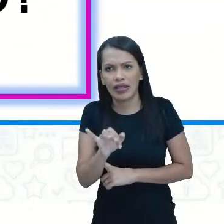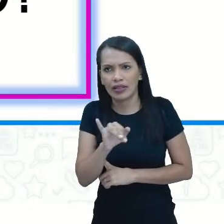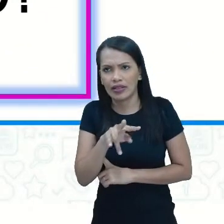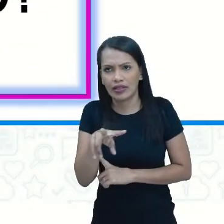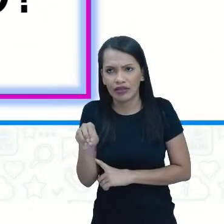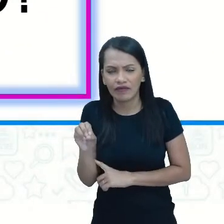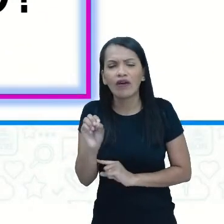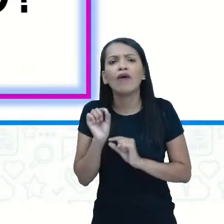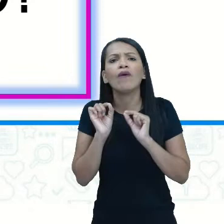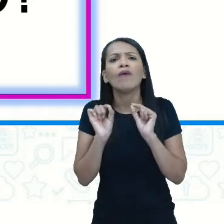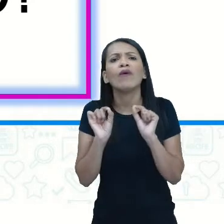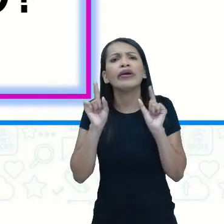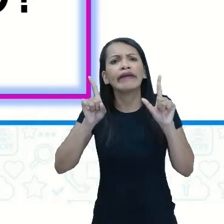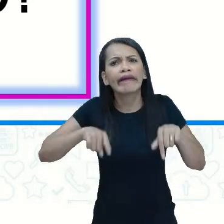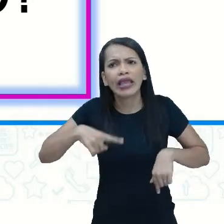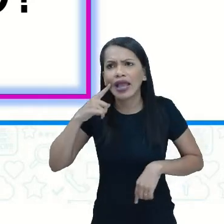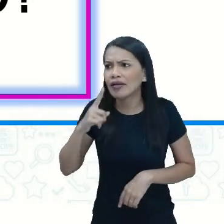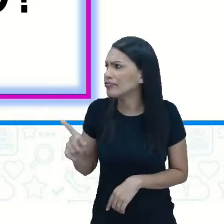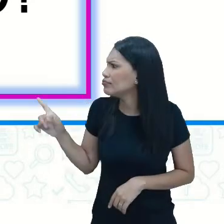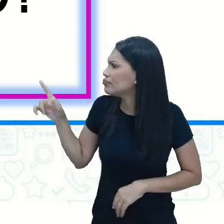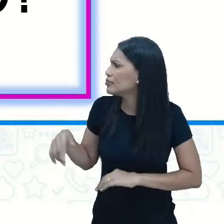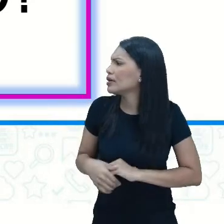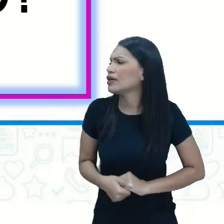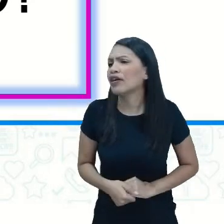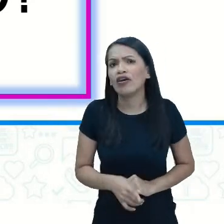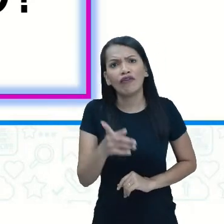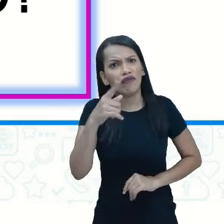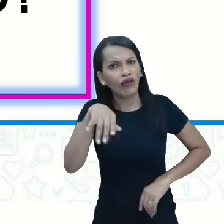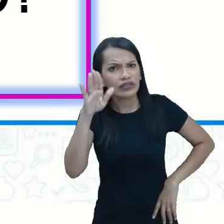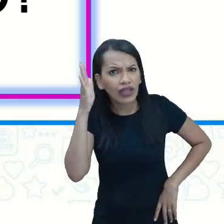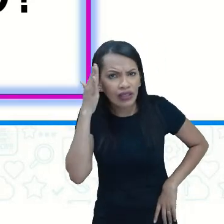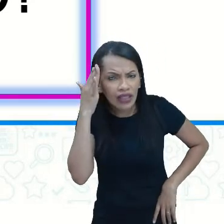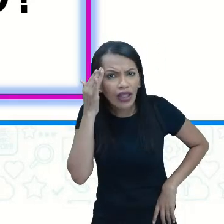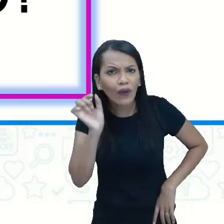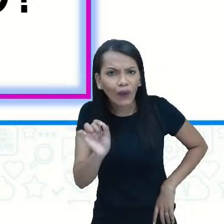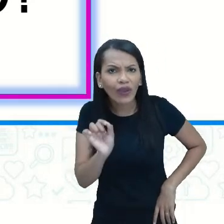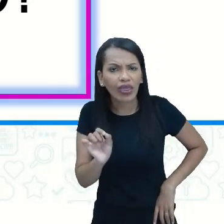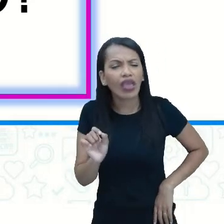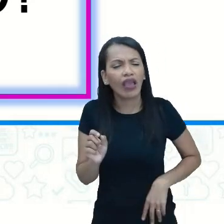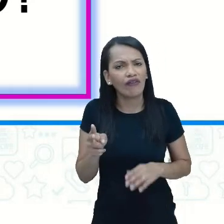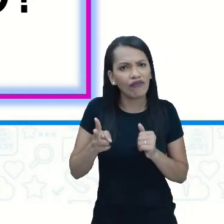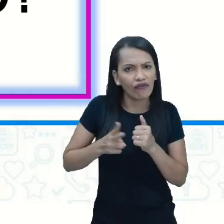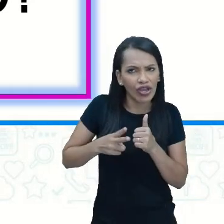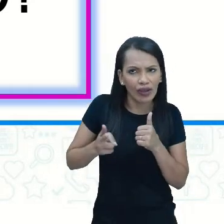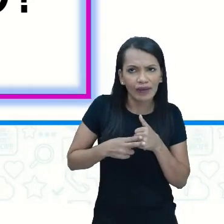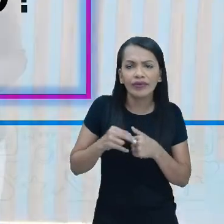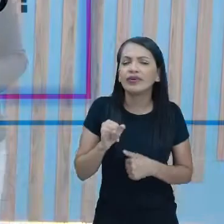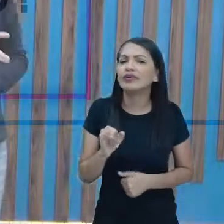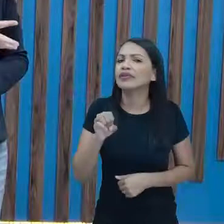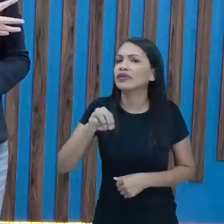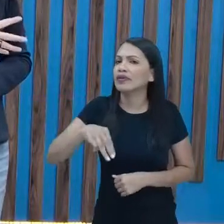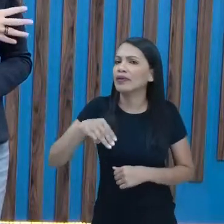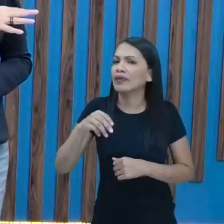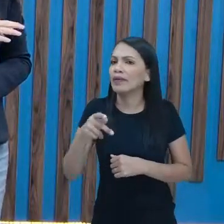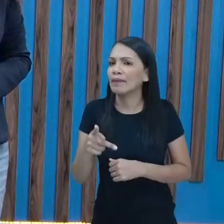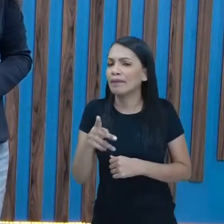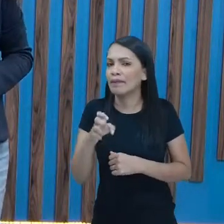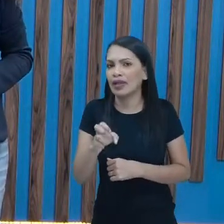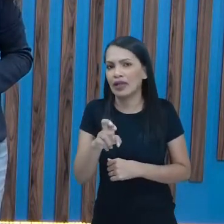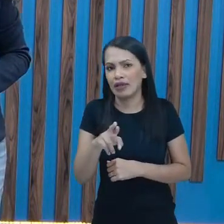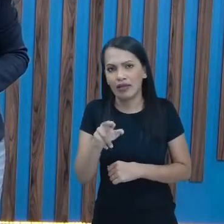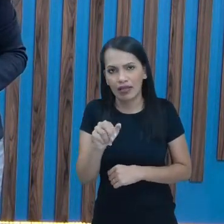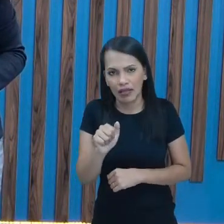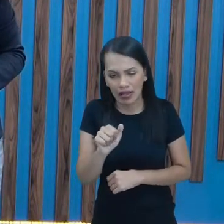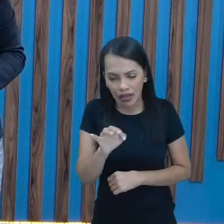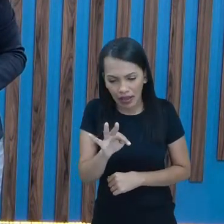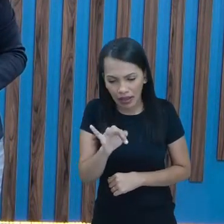Gente, e aí, o que são verbos no imperativo? Vocês entenderam o que são verbos no imperativo? Eu falei a aula toda sobre esses